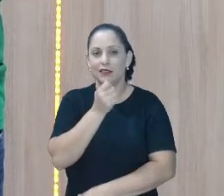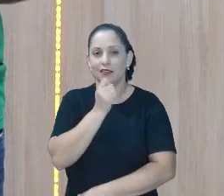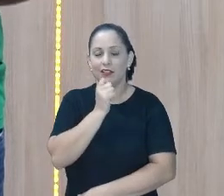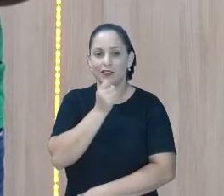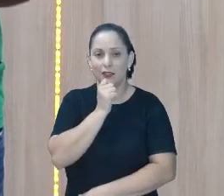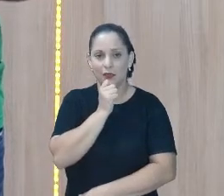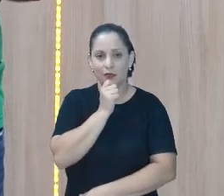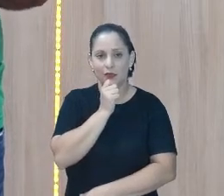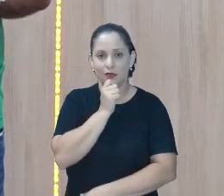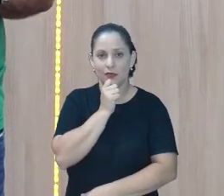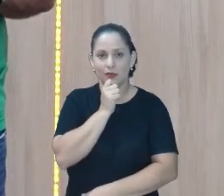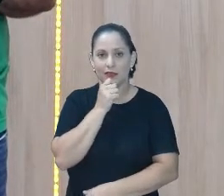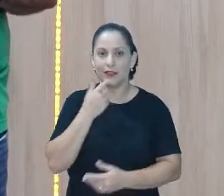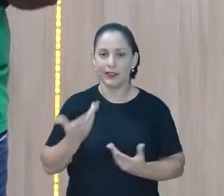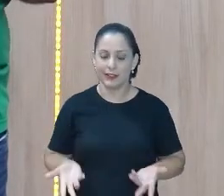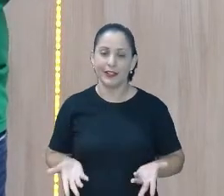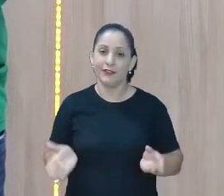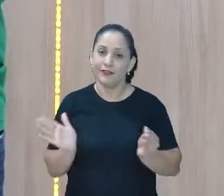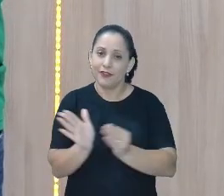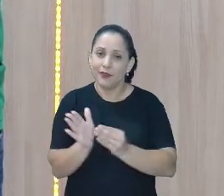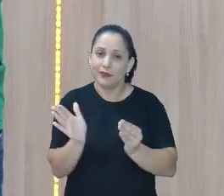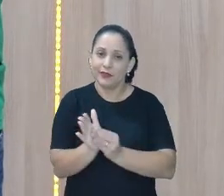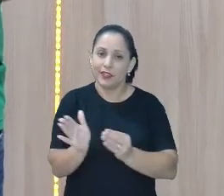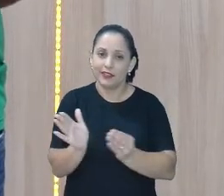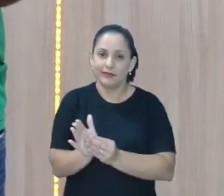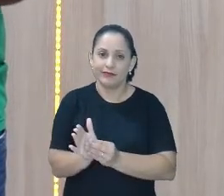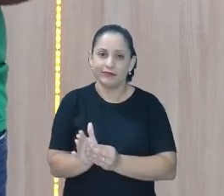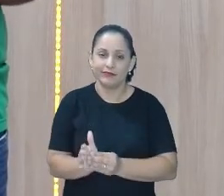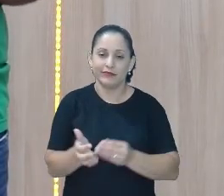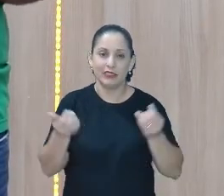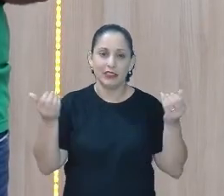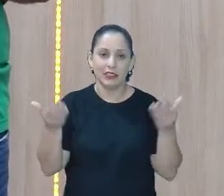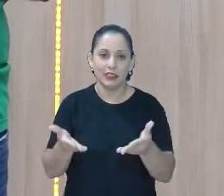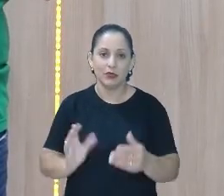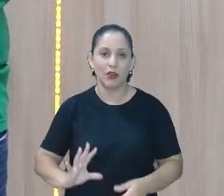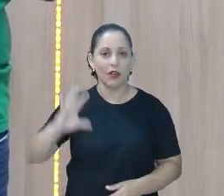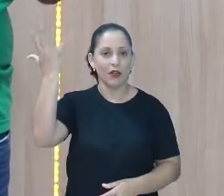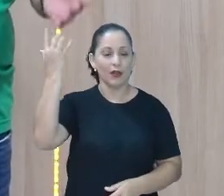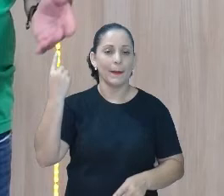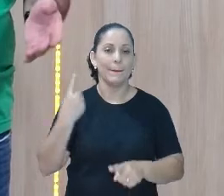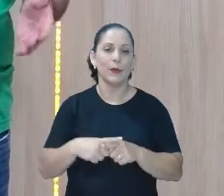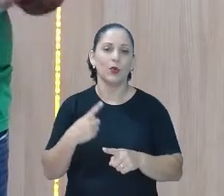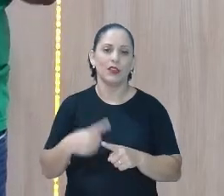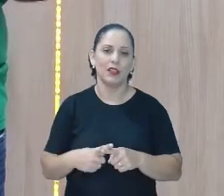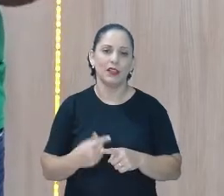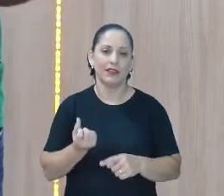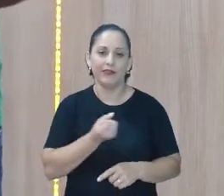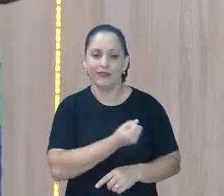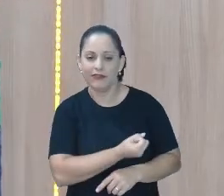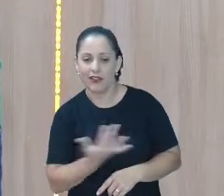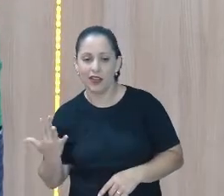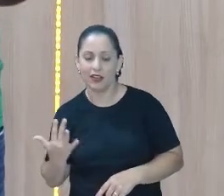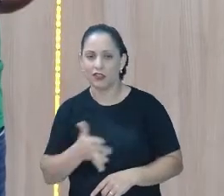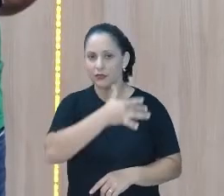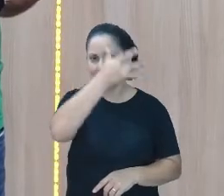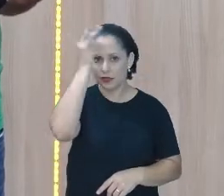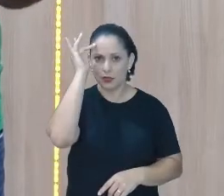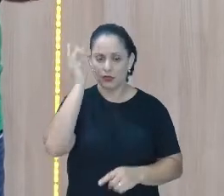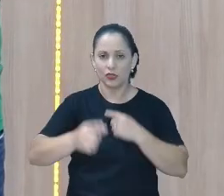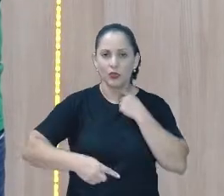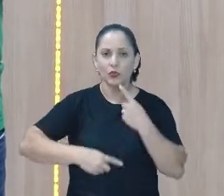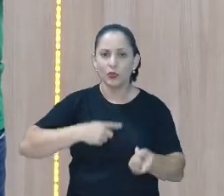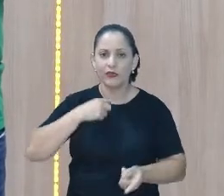de imunização completo. Então, e isso acontece por quê? Porque muitas pessoas passaram a